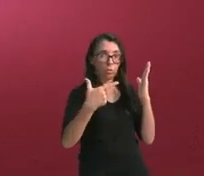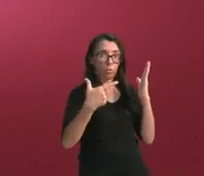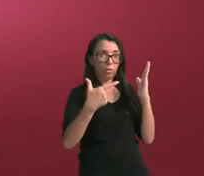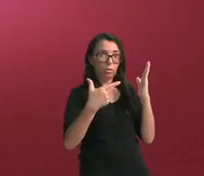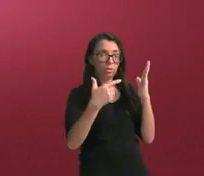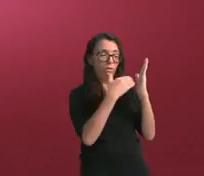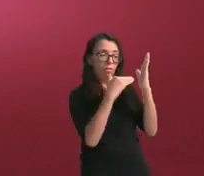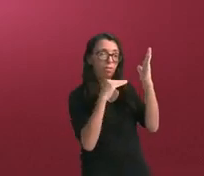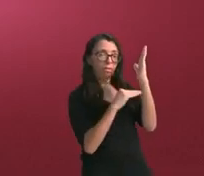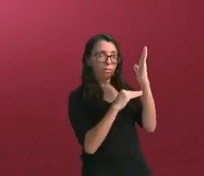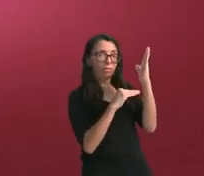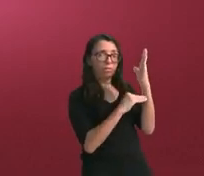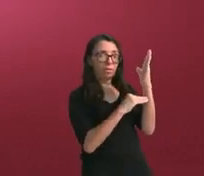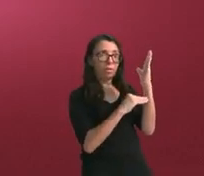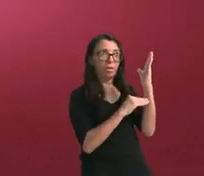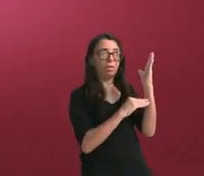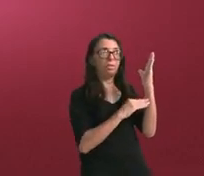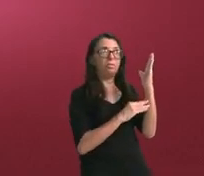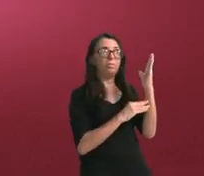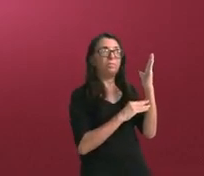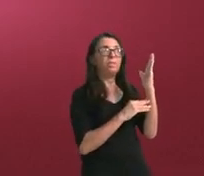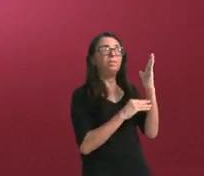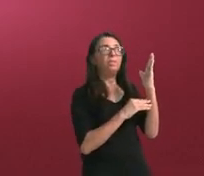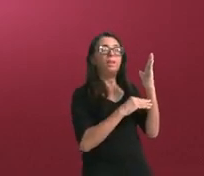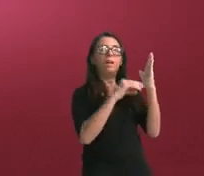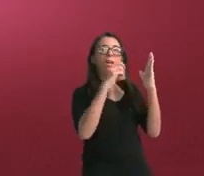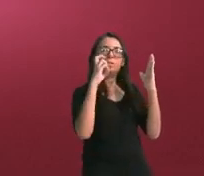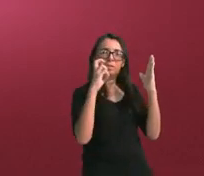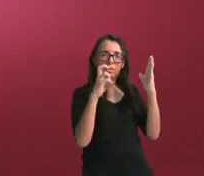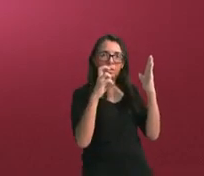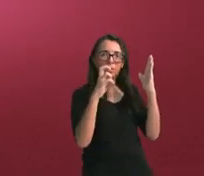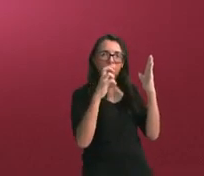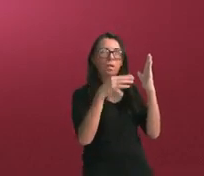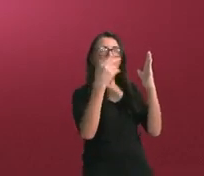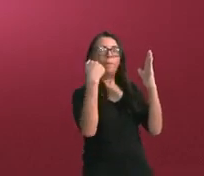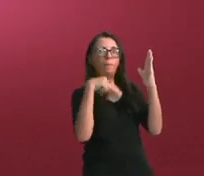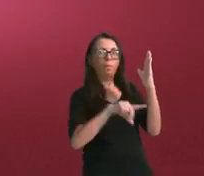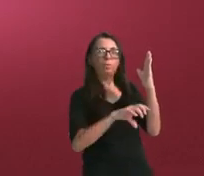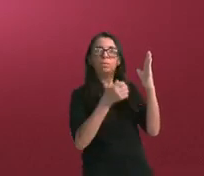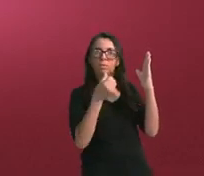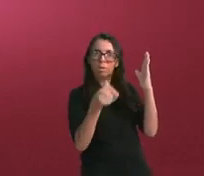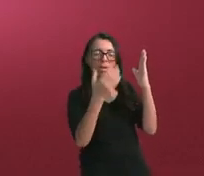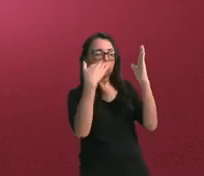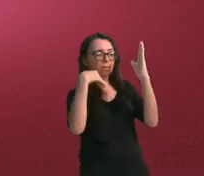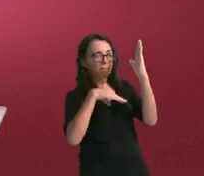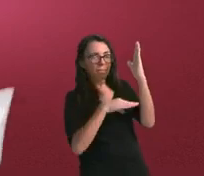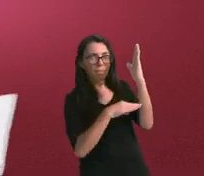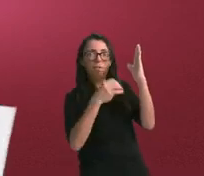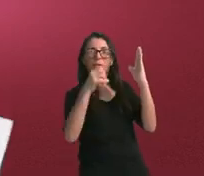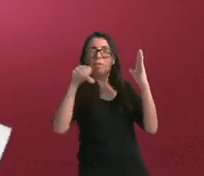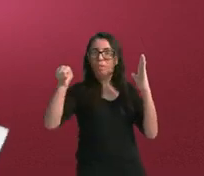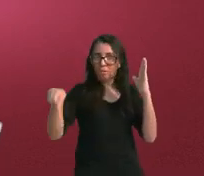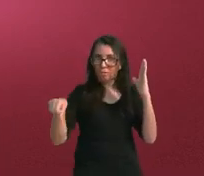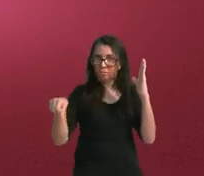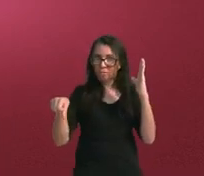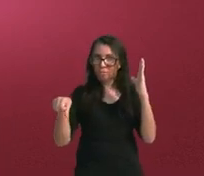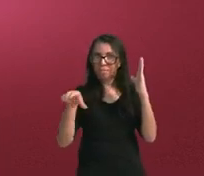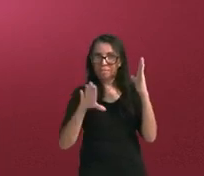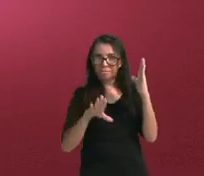e 6, no versículo 8 e no versículo 9. Vamos ler aqui? Eu vou abrir minha Bíblia aqui em Lucas